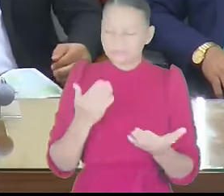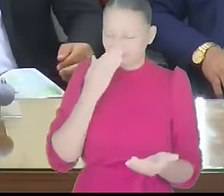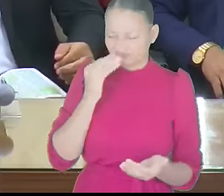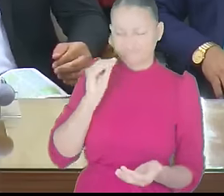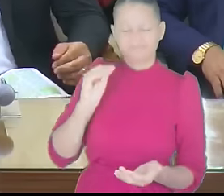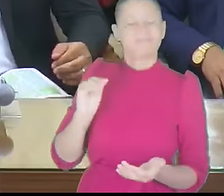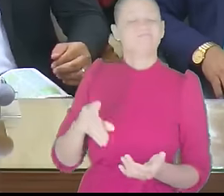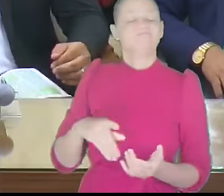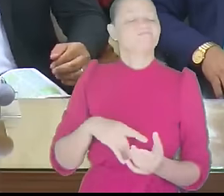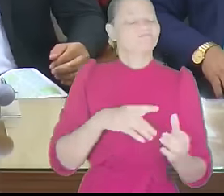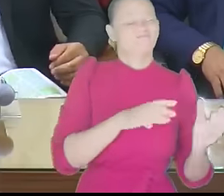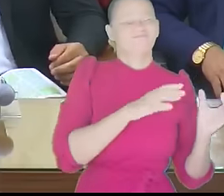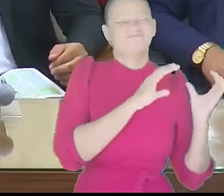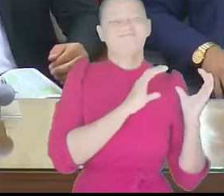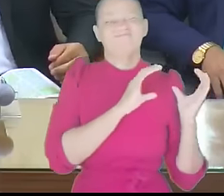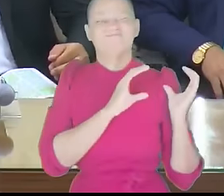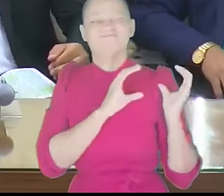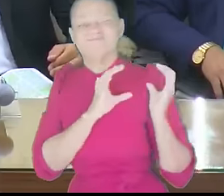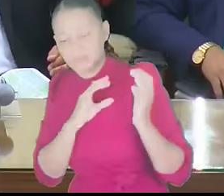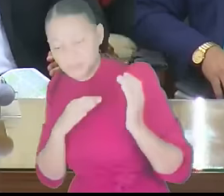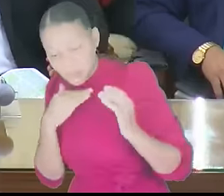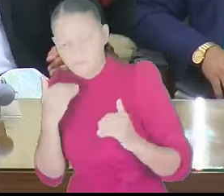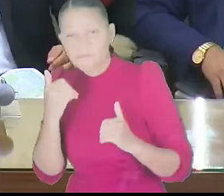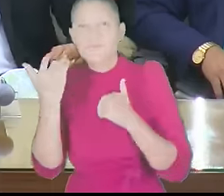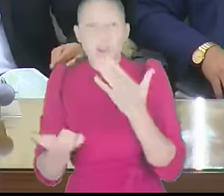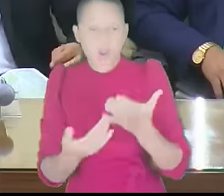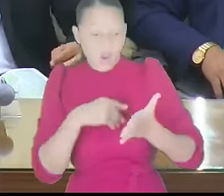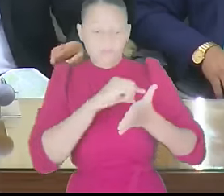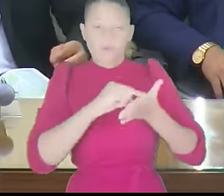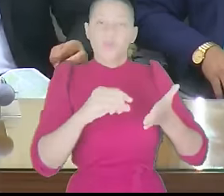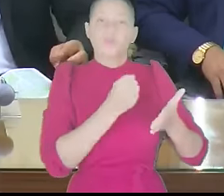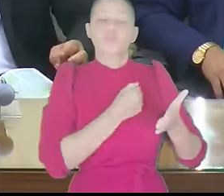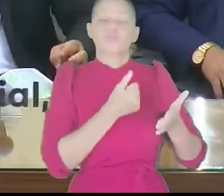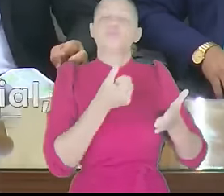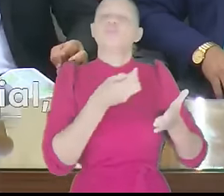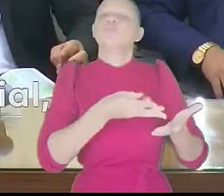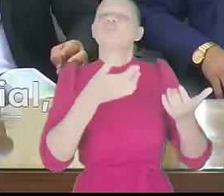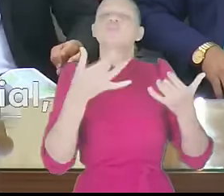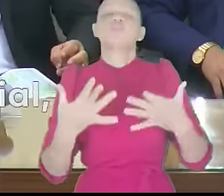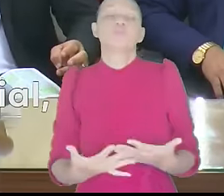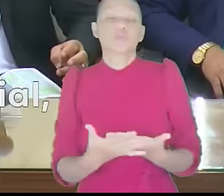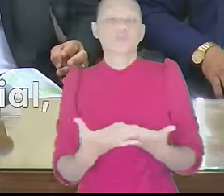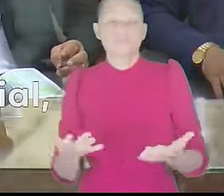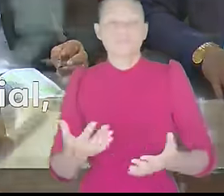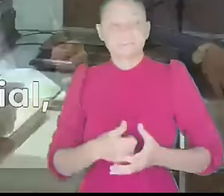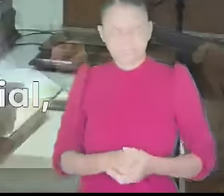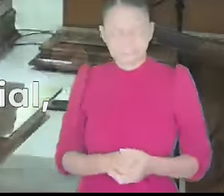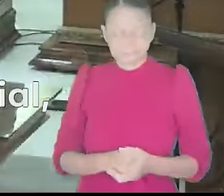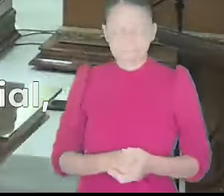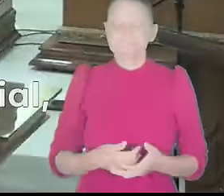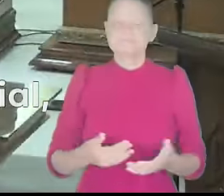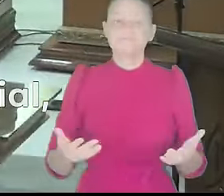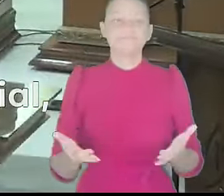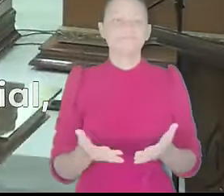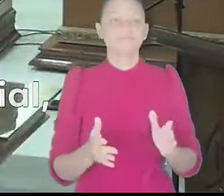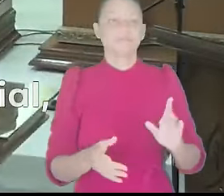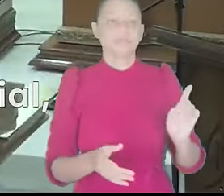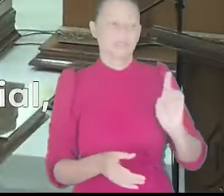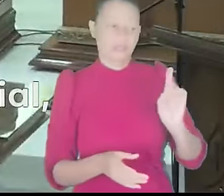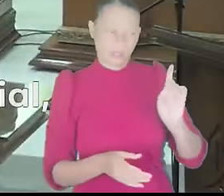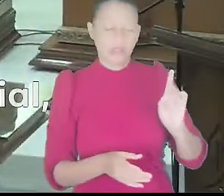a cruz e foi padecer fora da cidade. E o versículo 13, que é que diz para nós? Saímos, pois... Não,